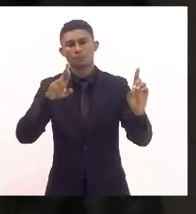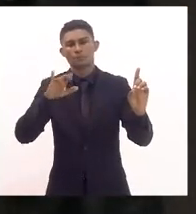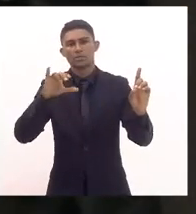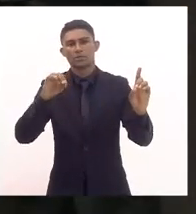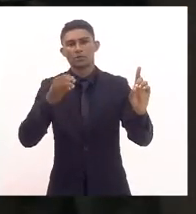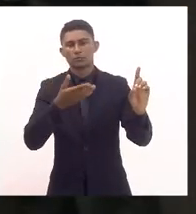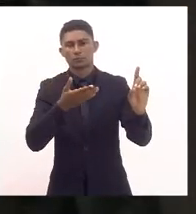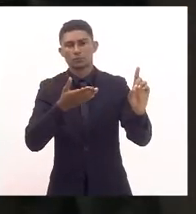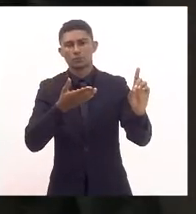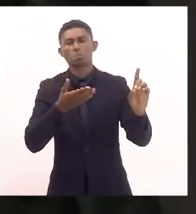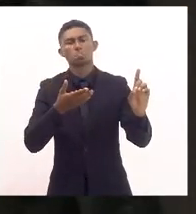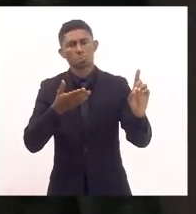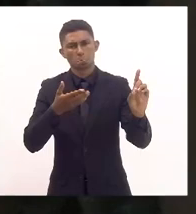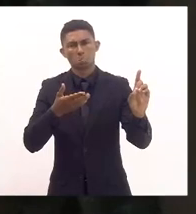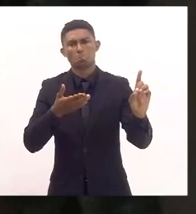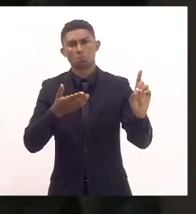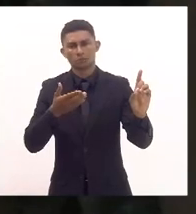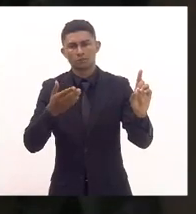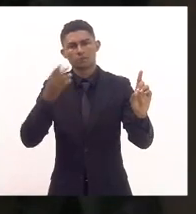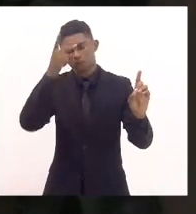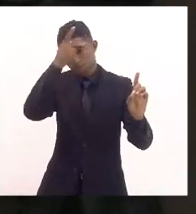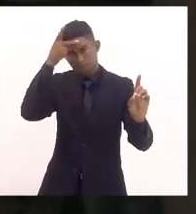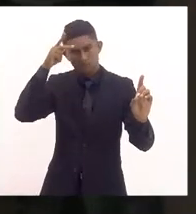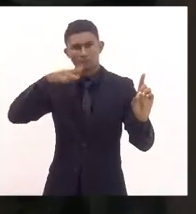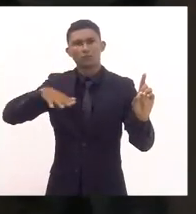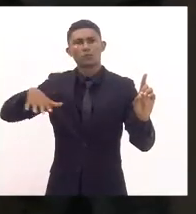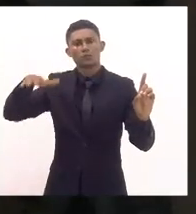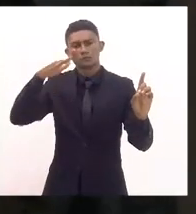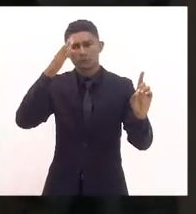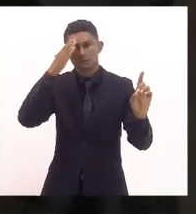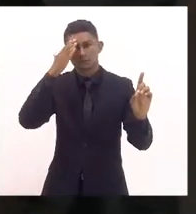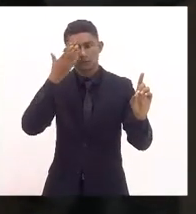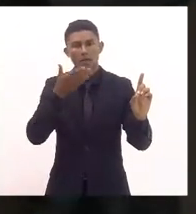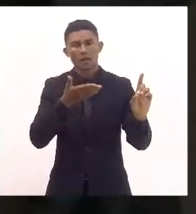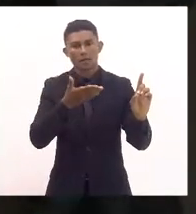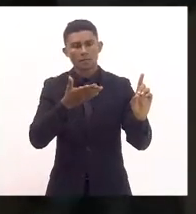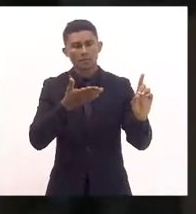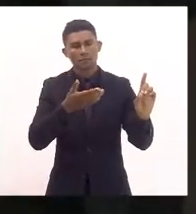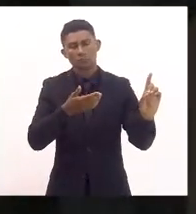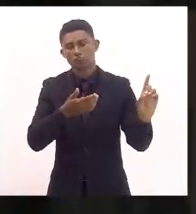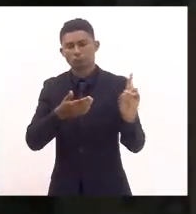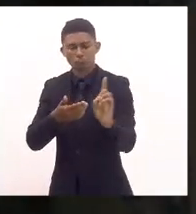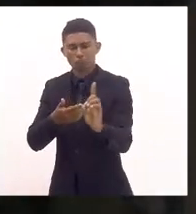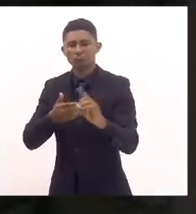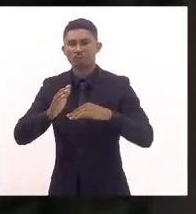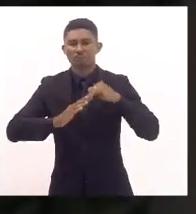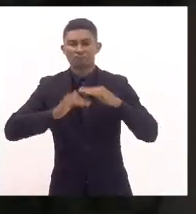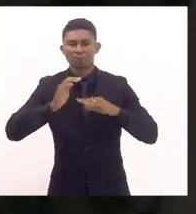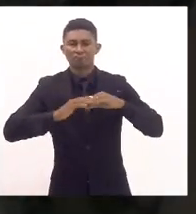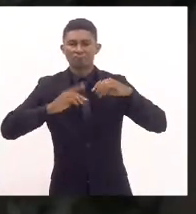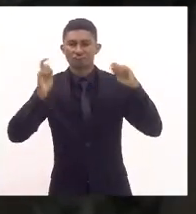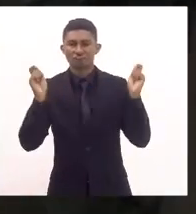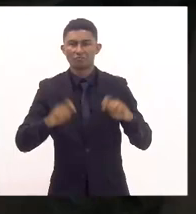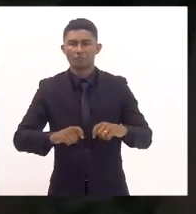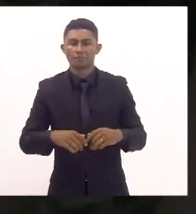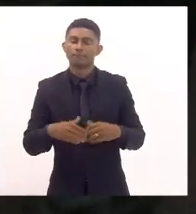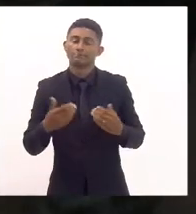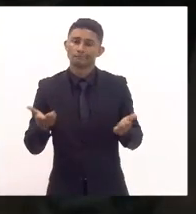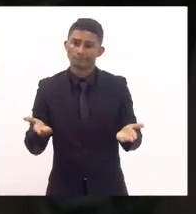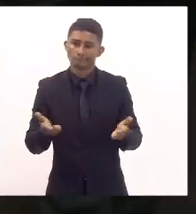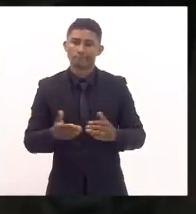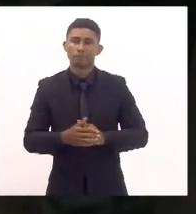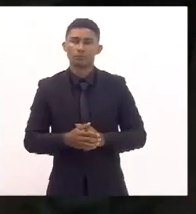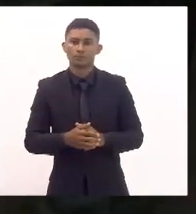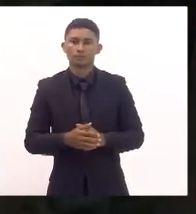é reconhecidamente um excelente quadro para agência e portanto tem